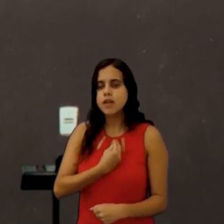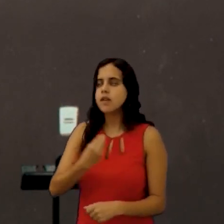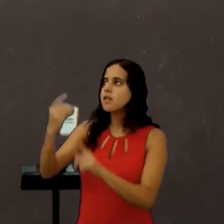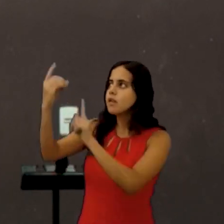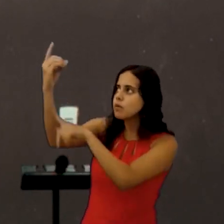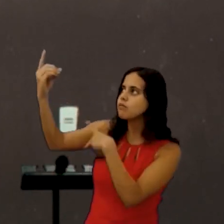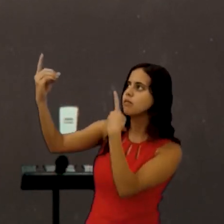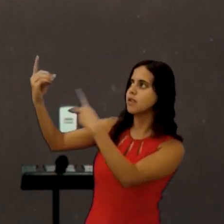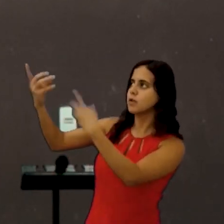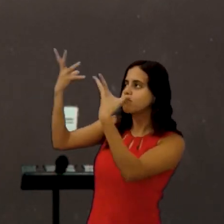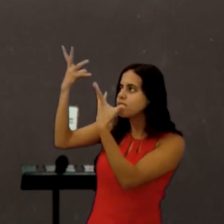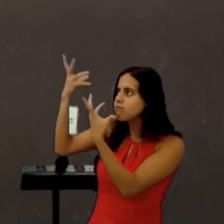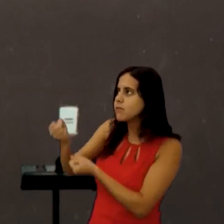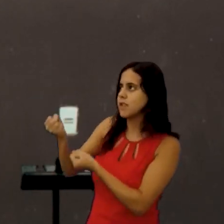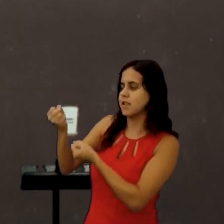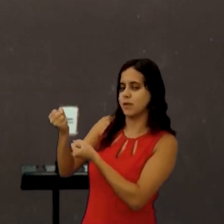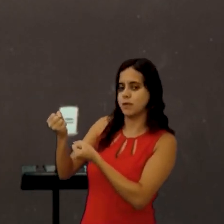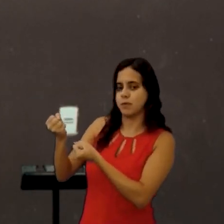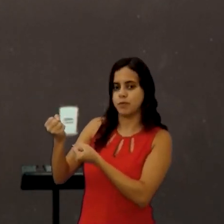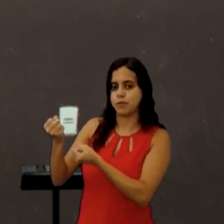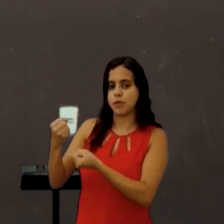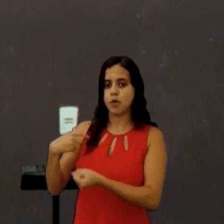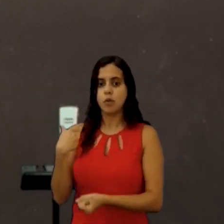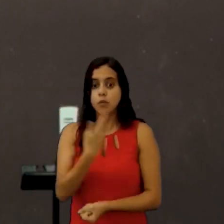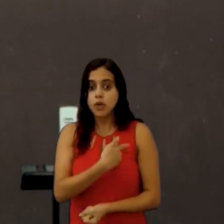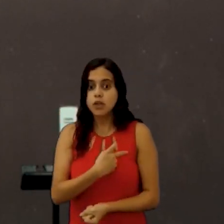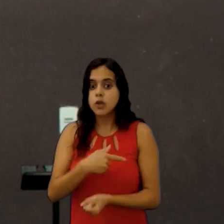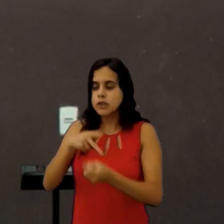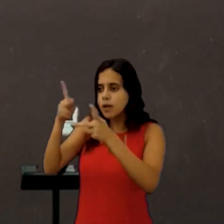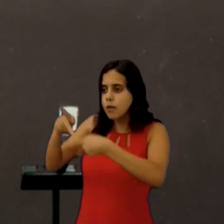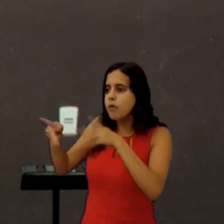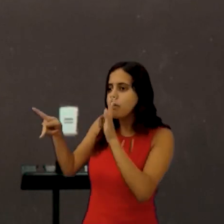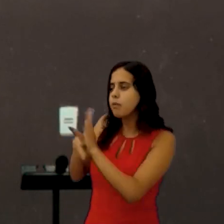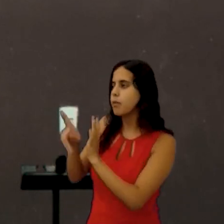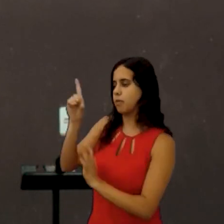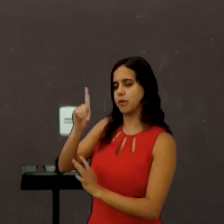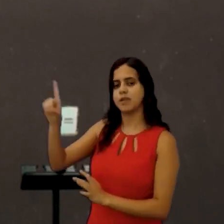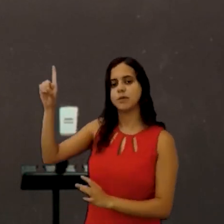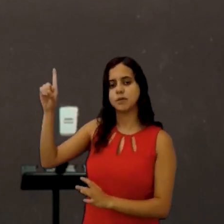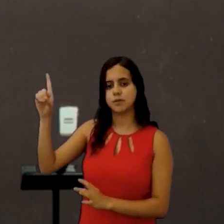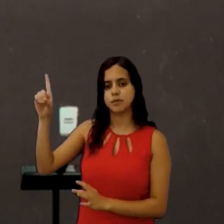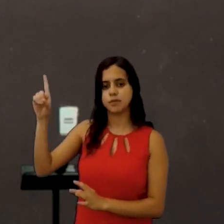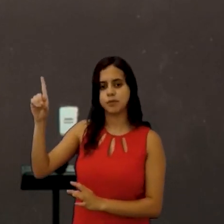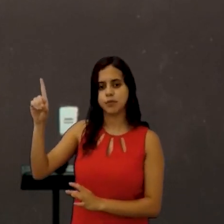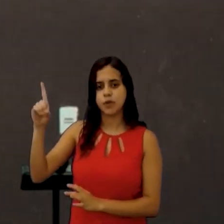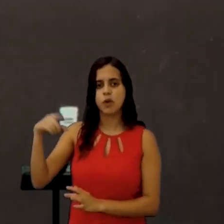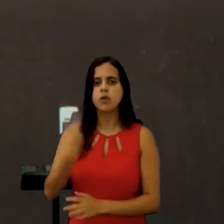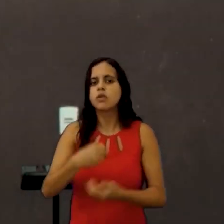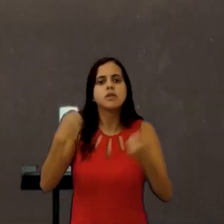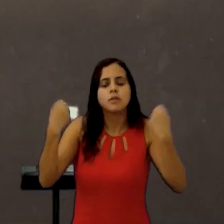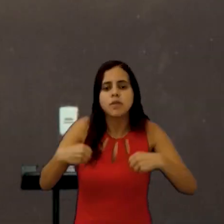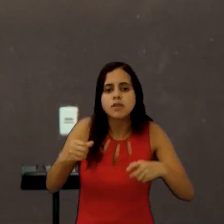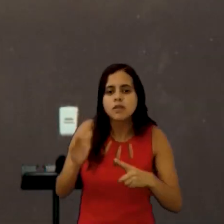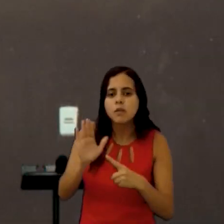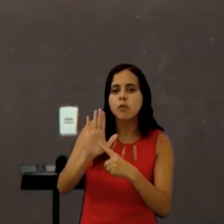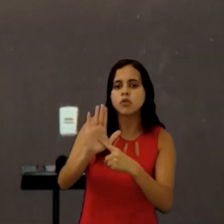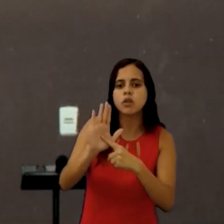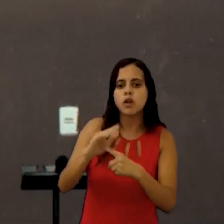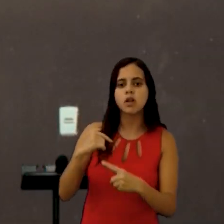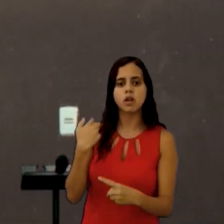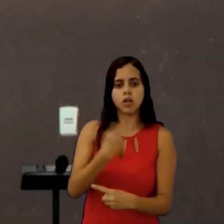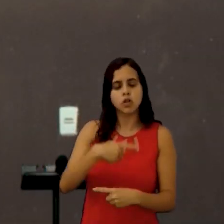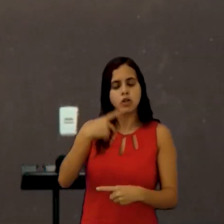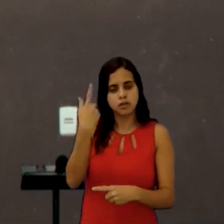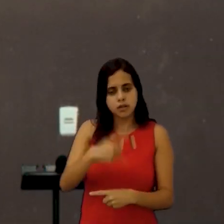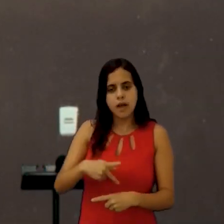rei. Somos súditos de um reino maior do que dos homens. E precisamos mostrar ao mundo que nós somos cidadãos